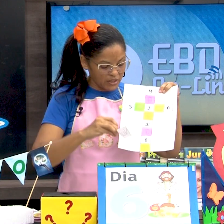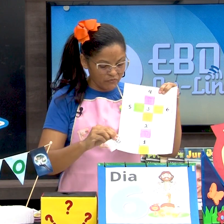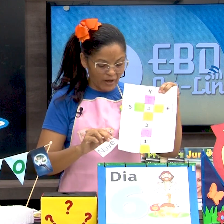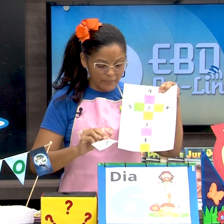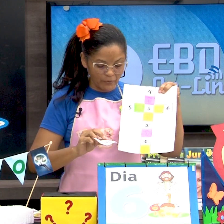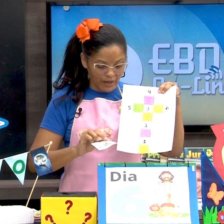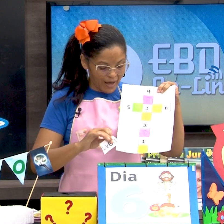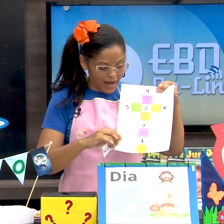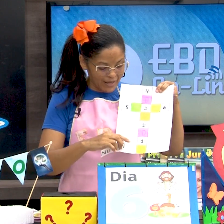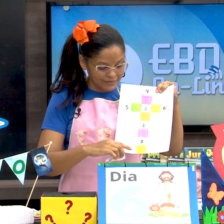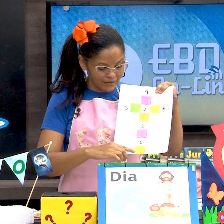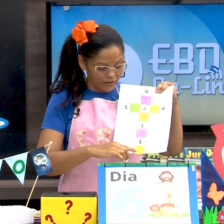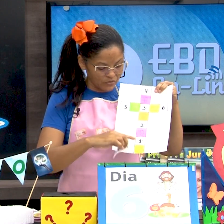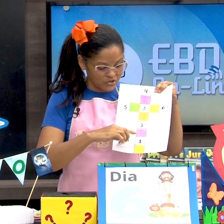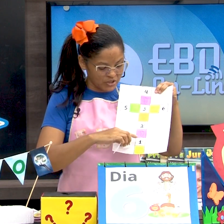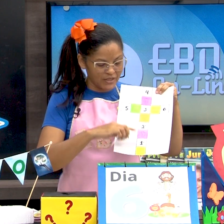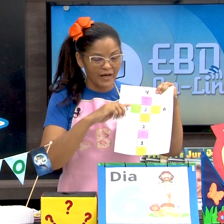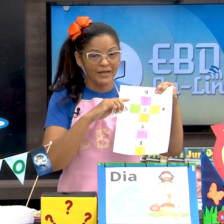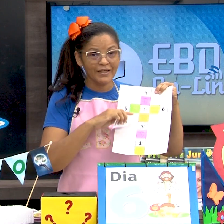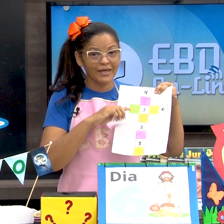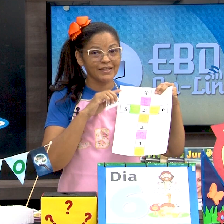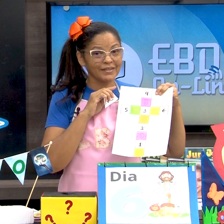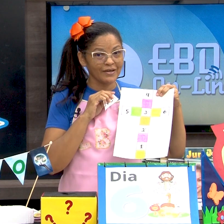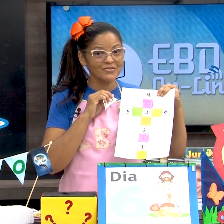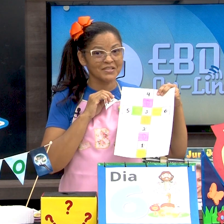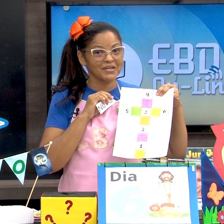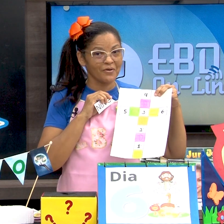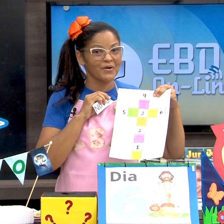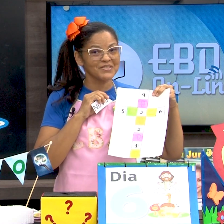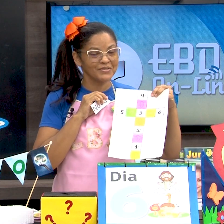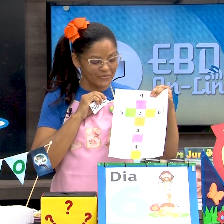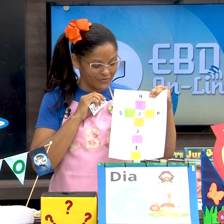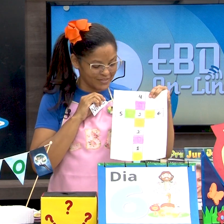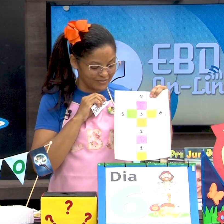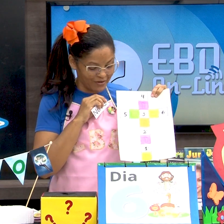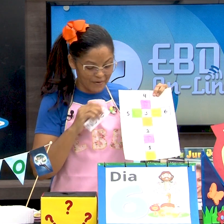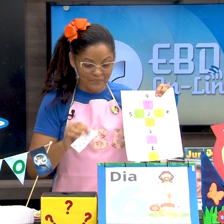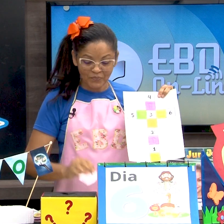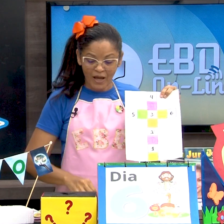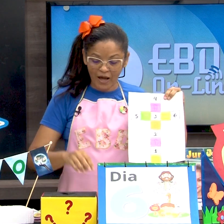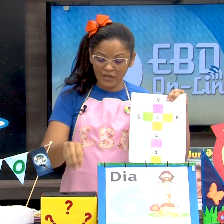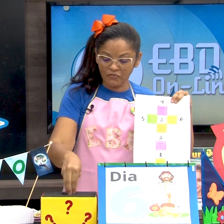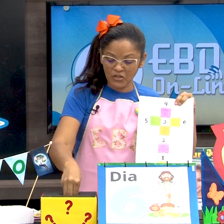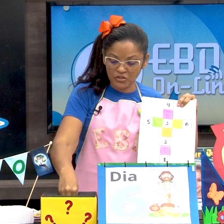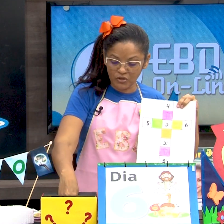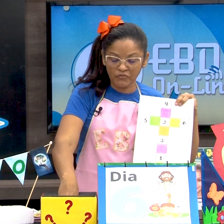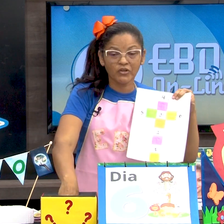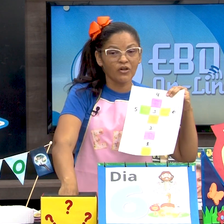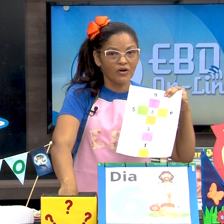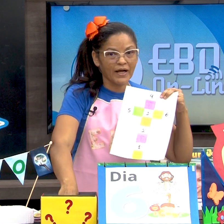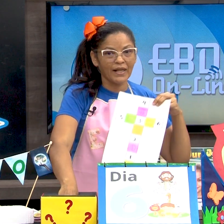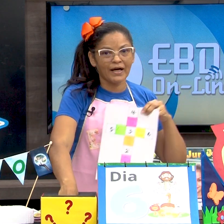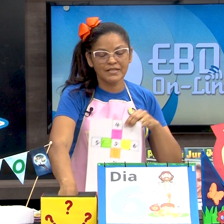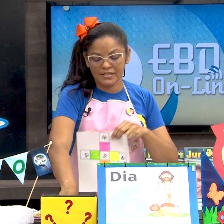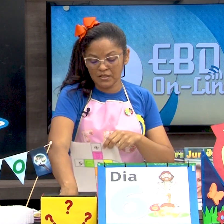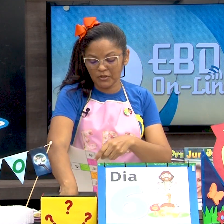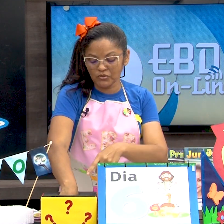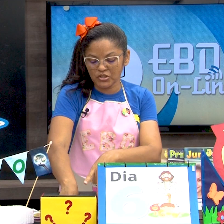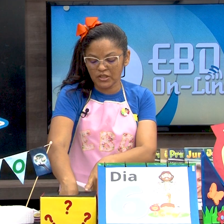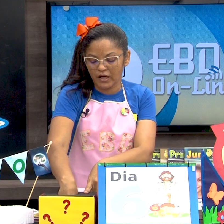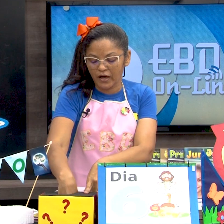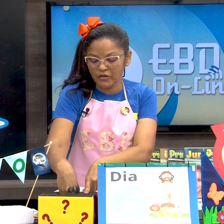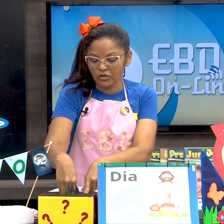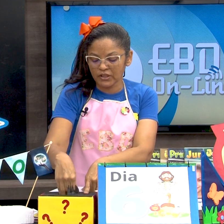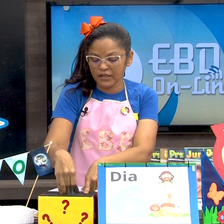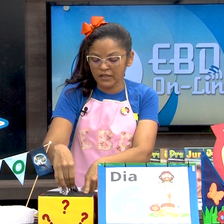nuvem e vai pular a até o dia em que Deus criou as nuvens não é aí vem de novo e coloca lá em